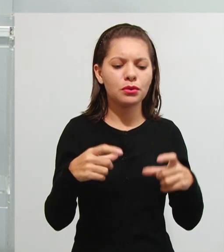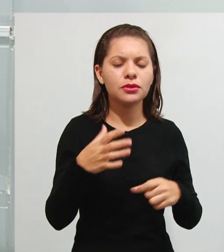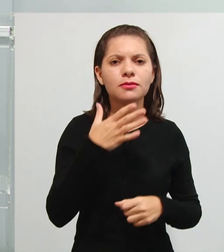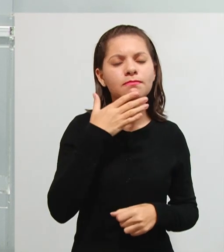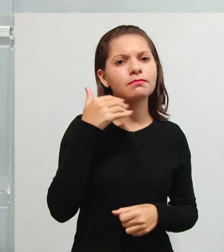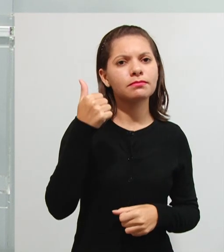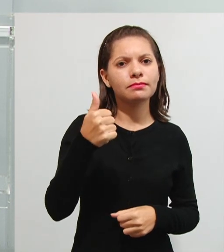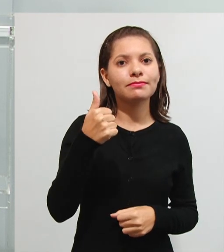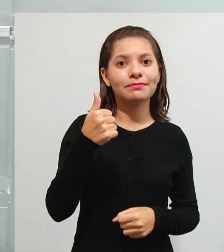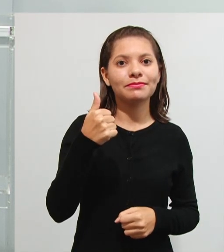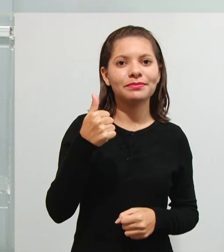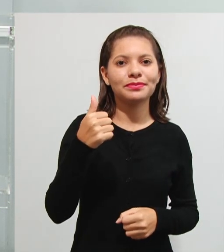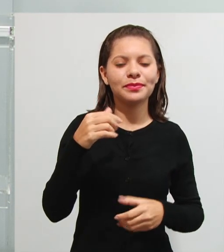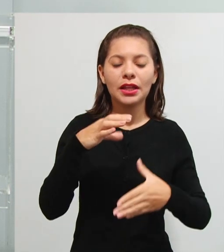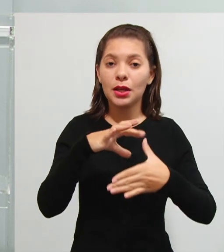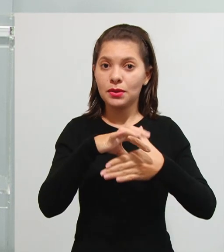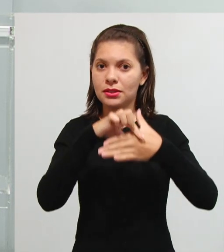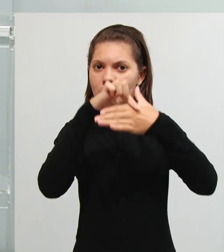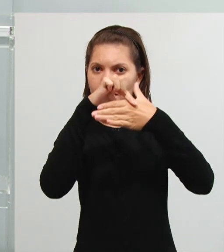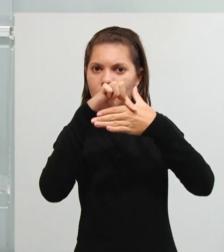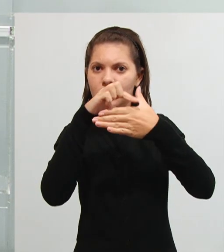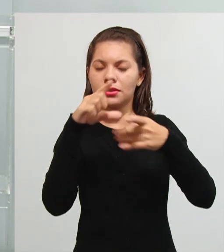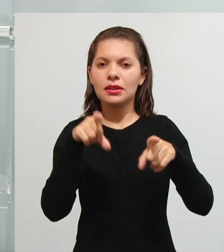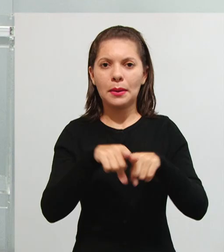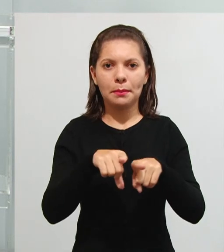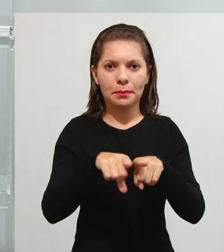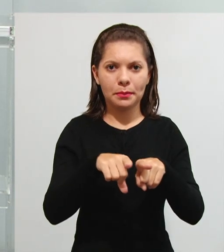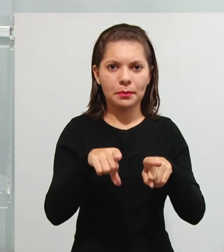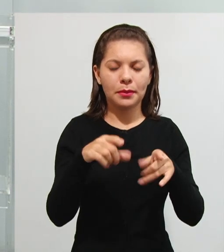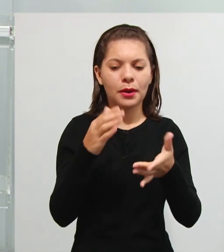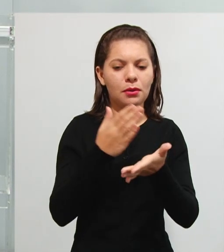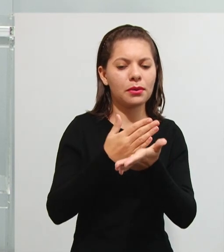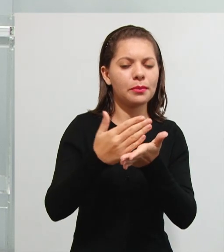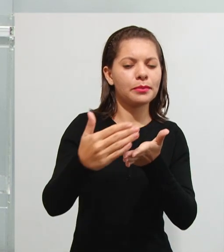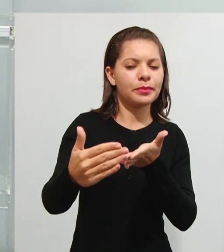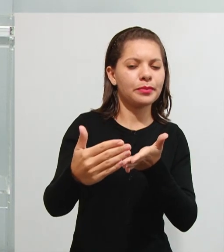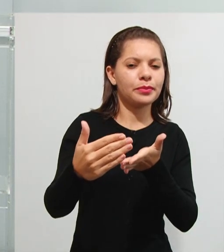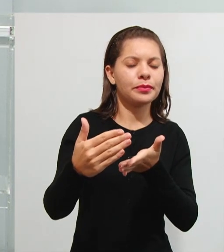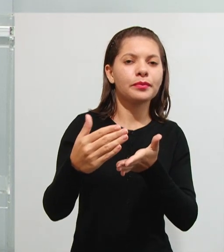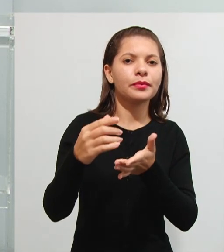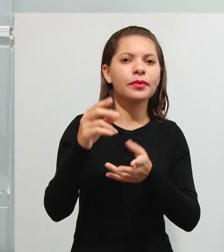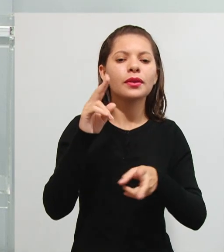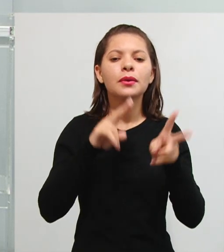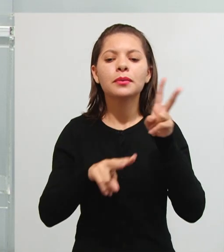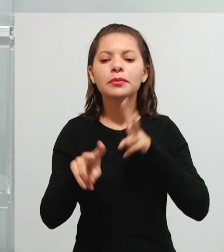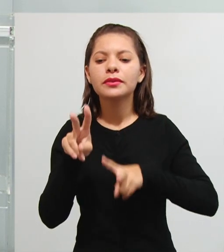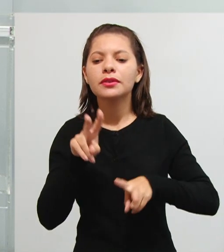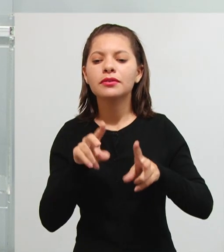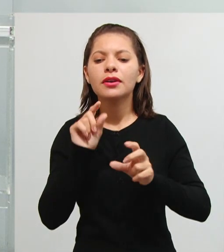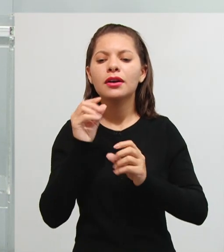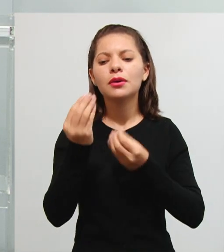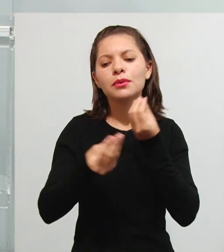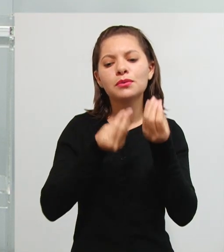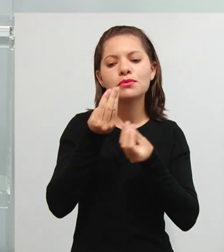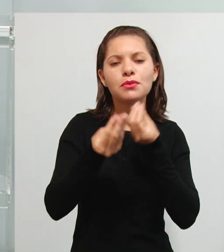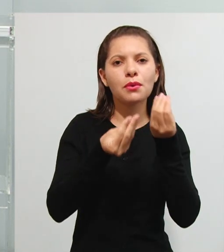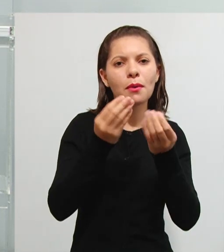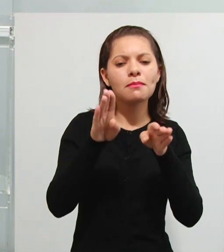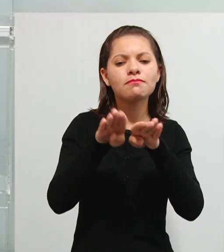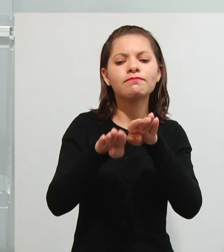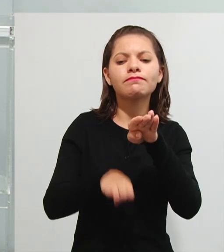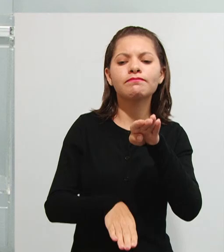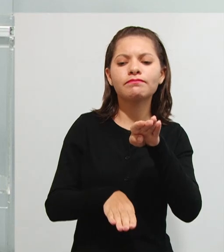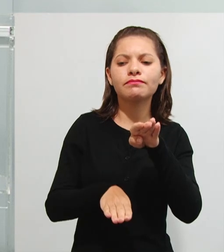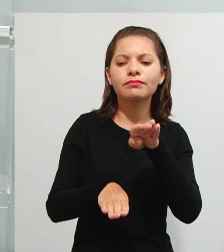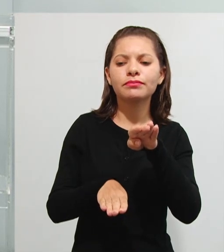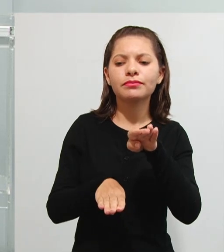e os líderes também eles vão poder a partir daquele instrumento observar como é que estão seus subordinados